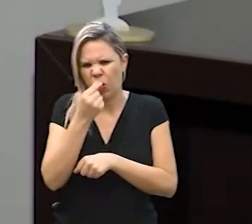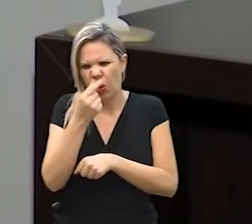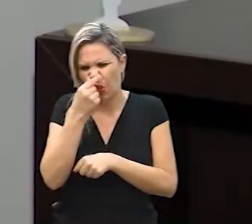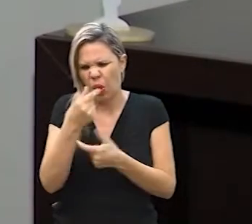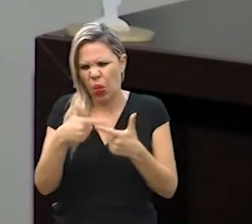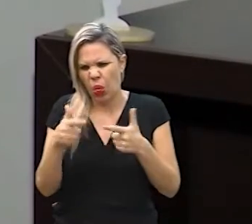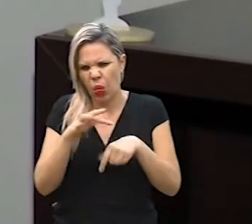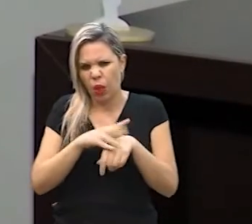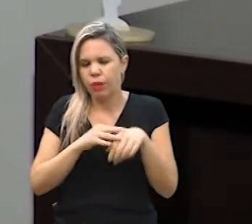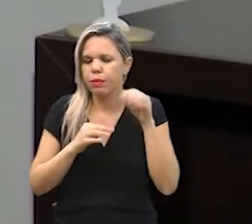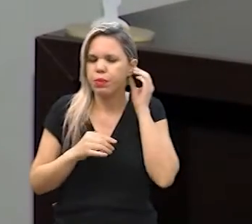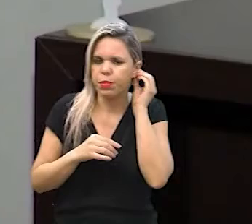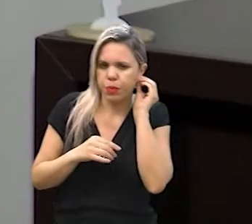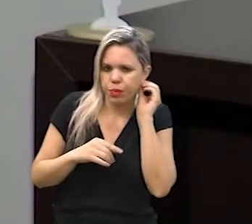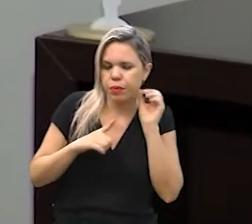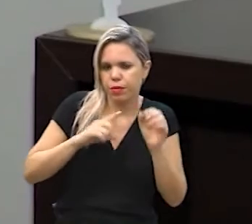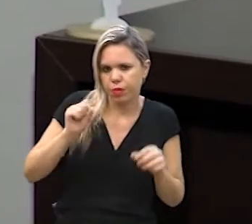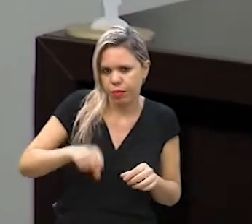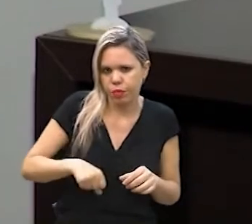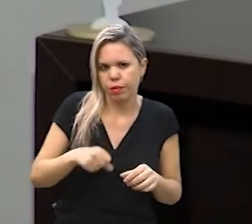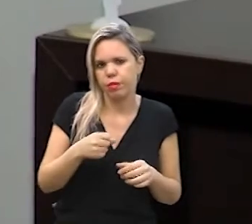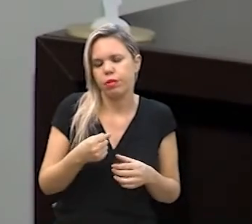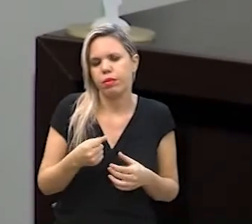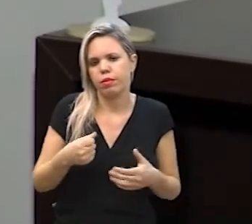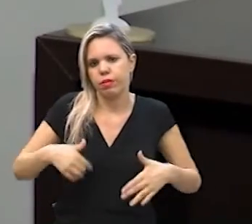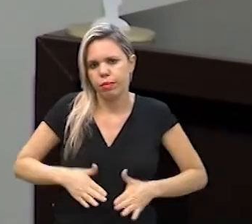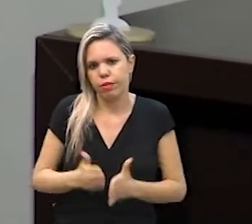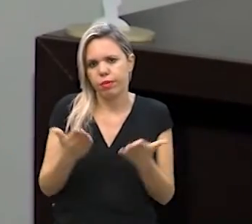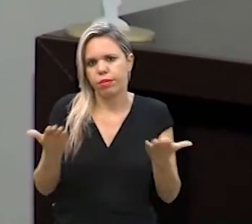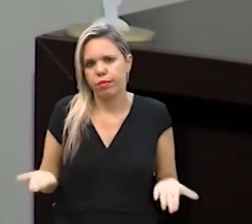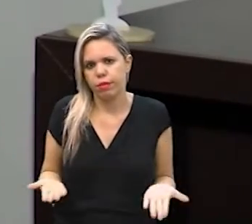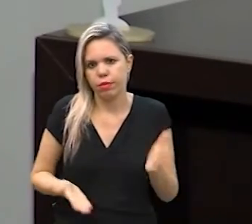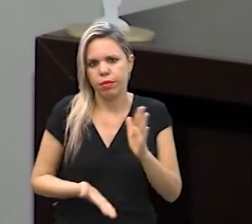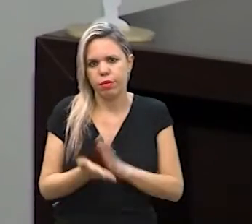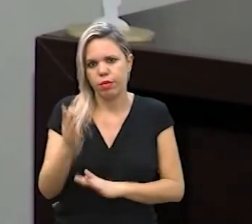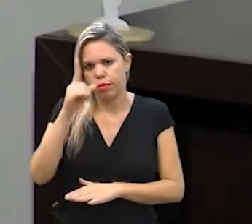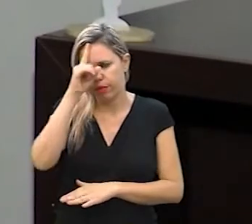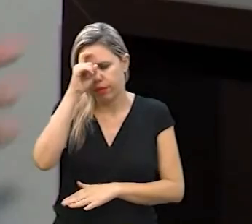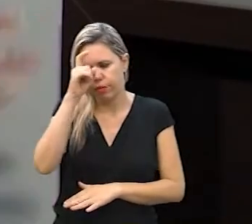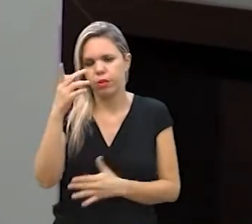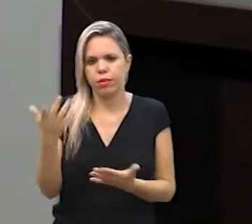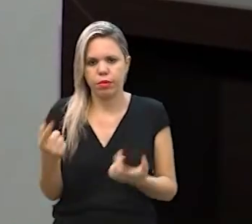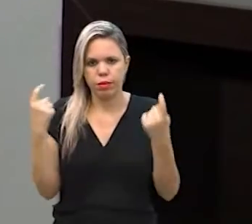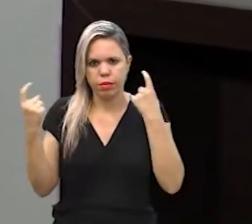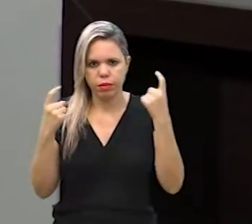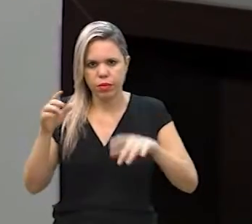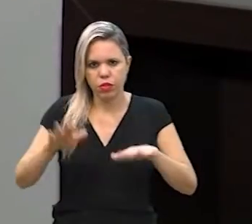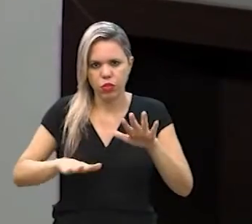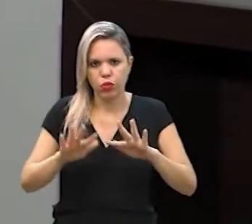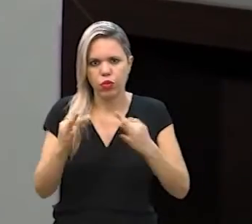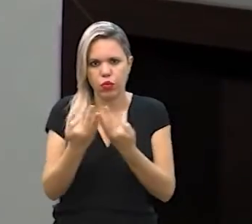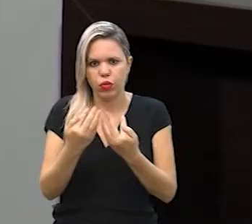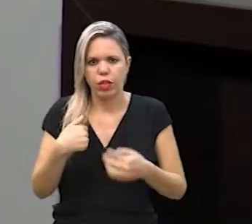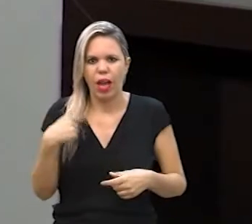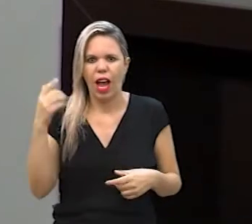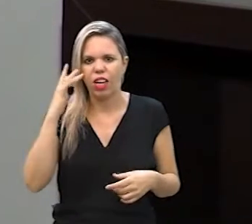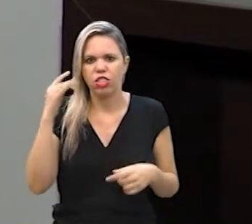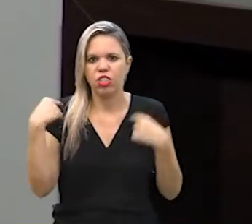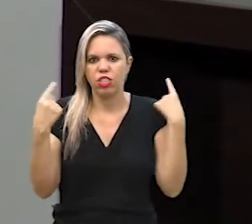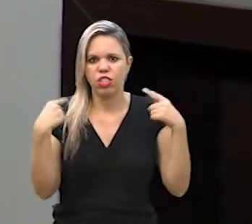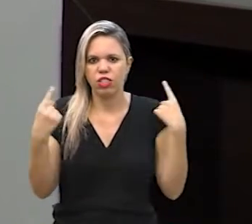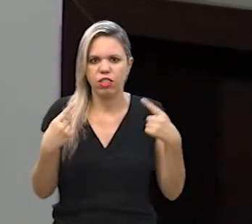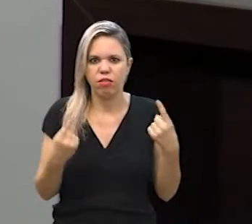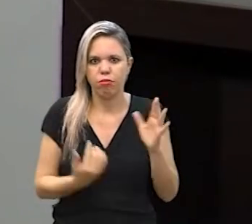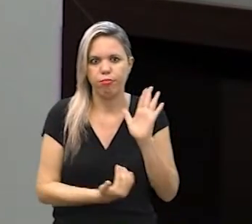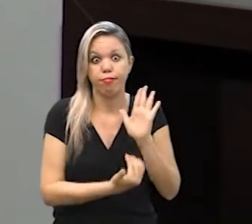ficar gripada. A gente tinha essa preocupação, sim, desde o nascimento. A gente já sai do hospital com essa preocupação. Às vezes os nossos pais acham que a gente é um pouco doido, Pensa que a gente